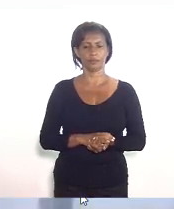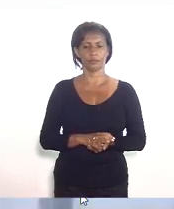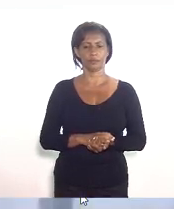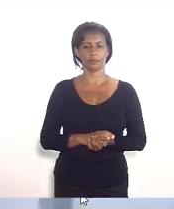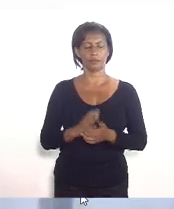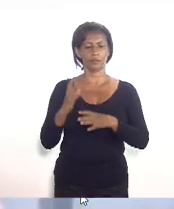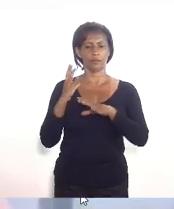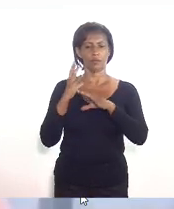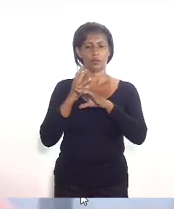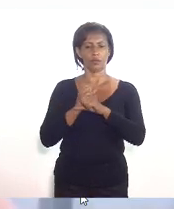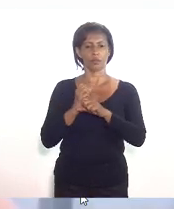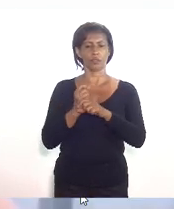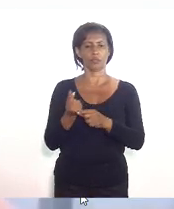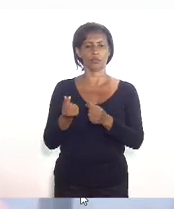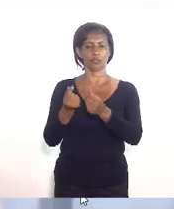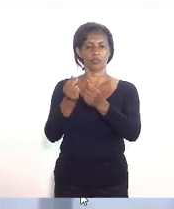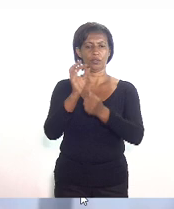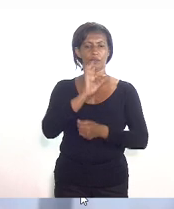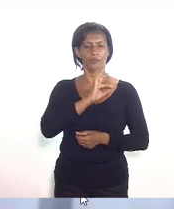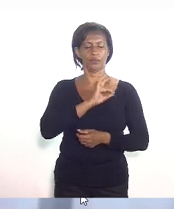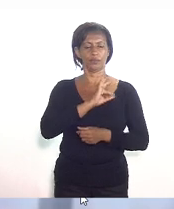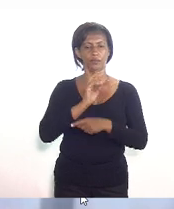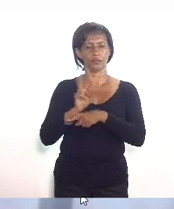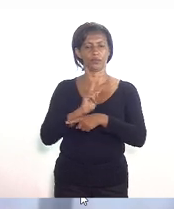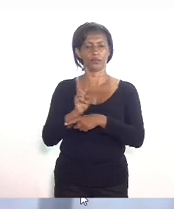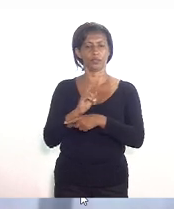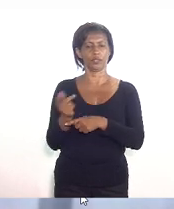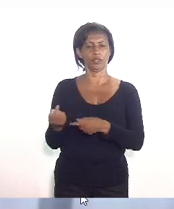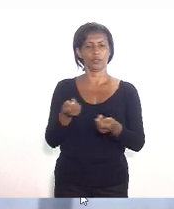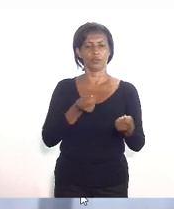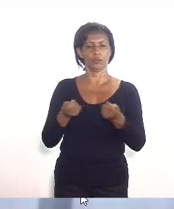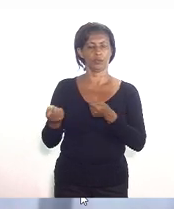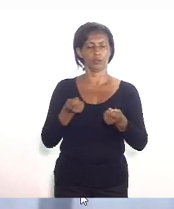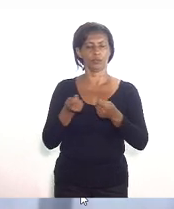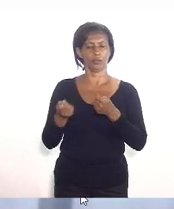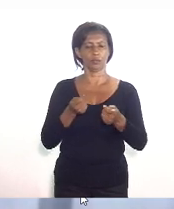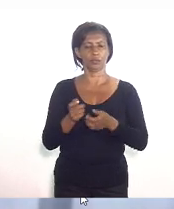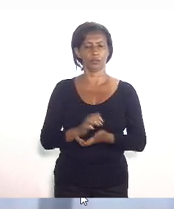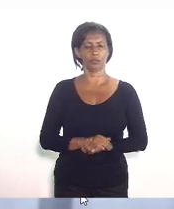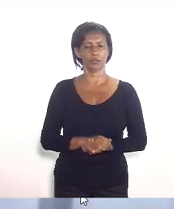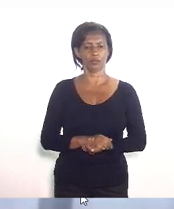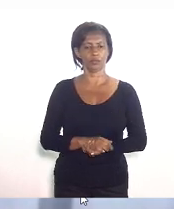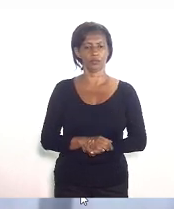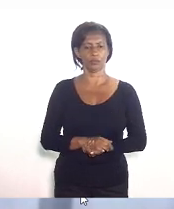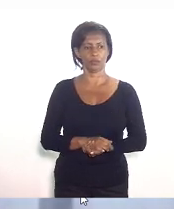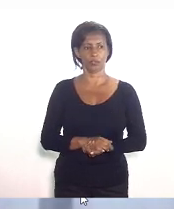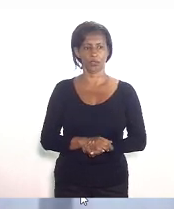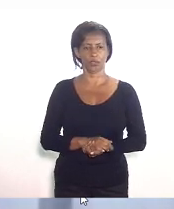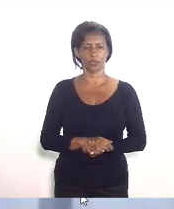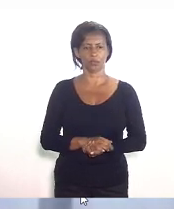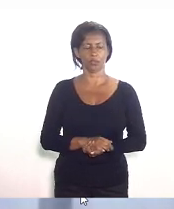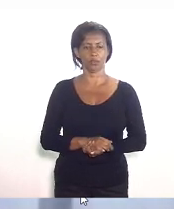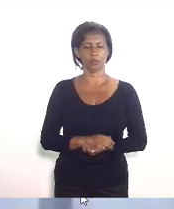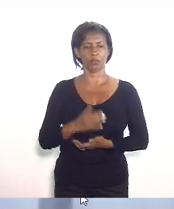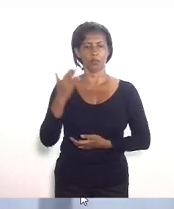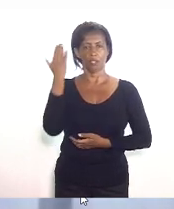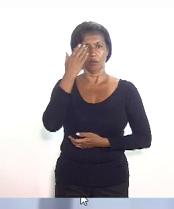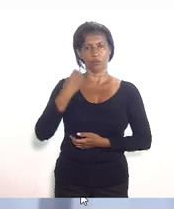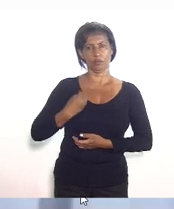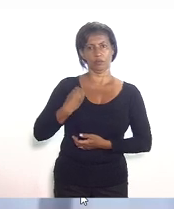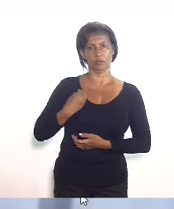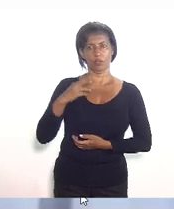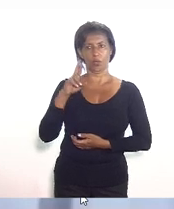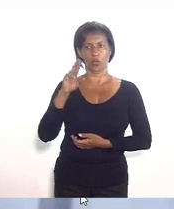Orçamento, Finanças, Fiscalização Financeira e Controle, deputado Márcio Canella. Não se encontrando presente, deputado